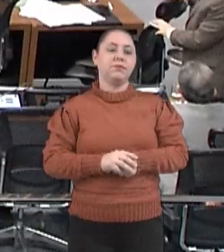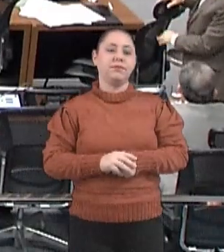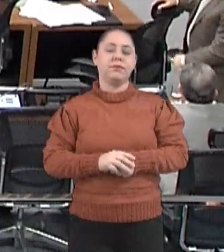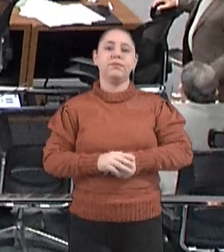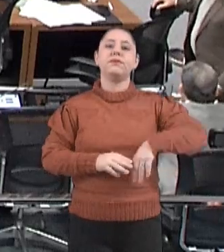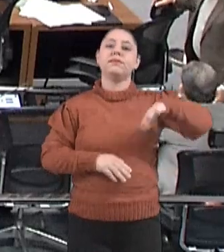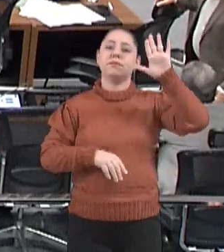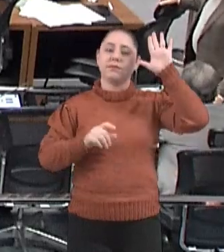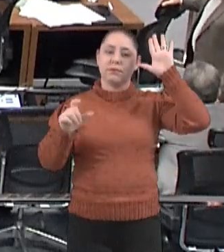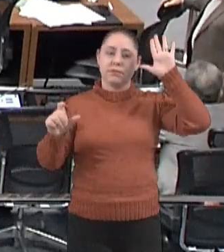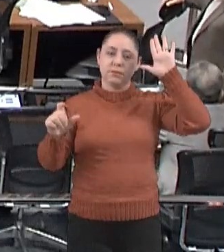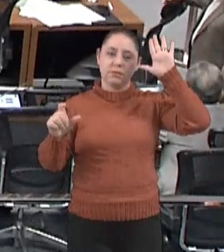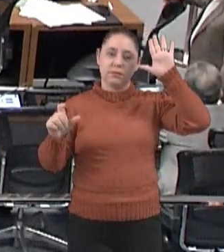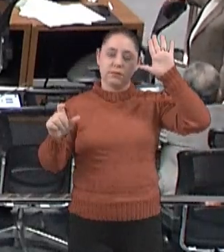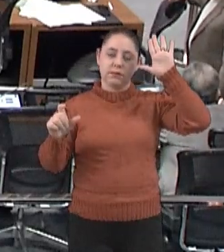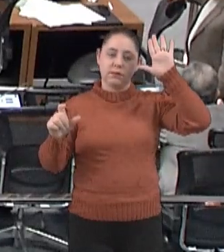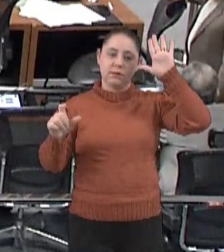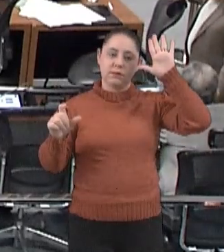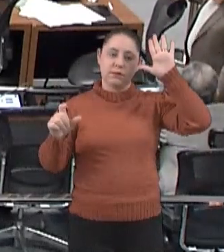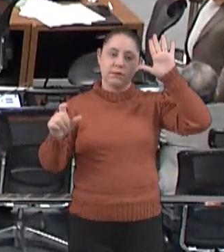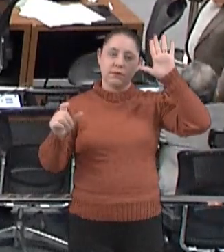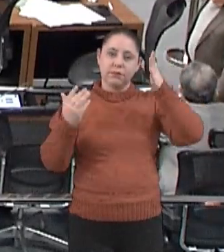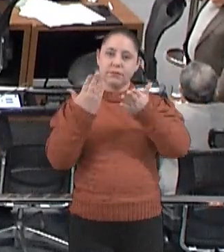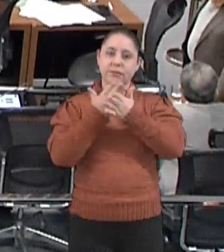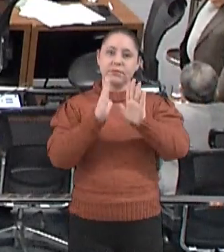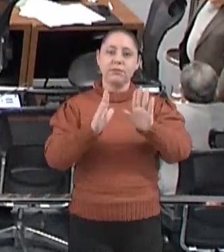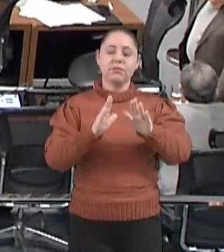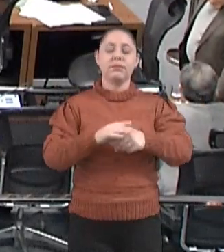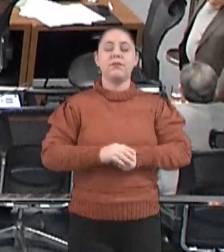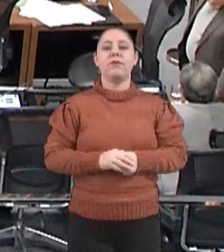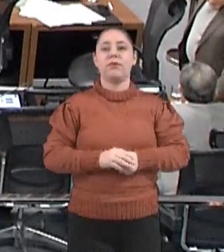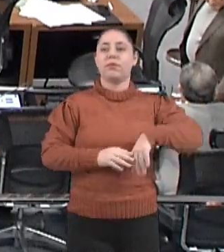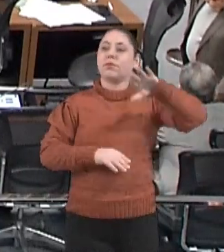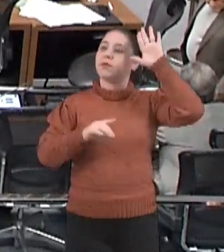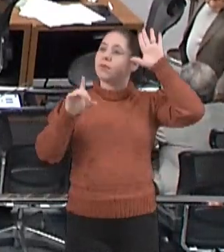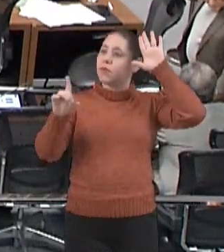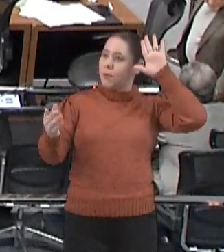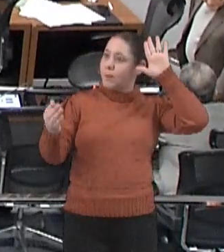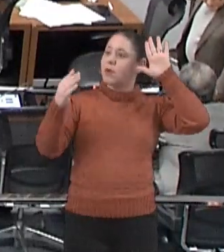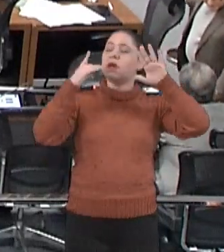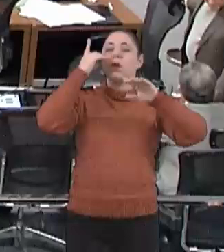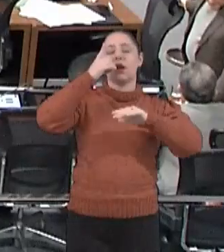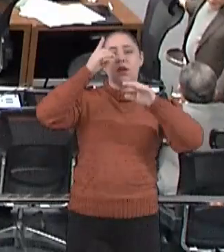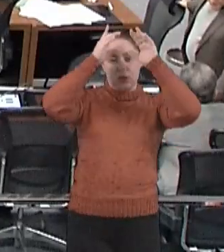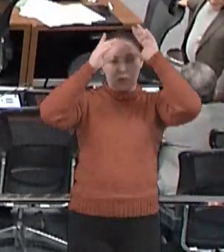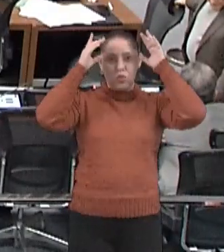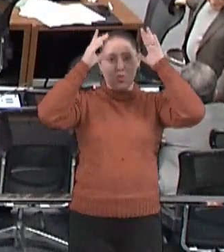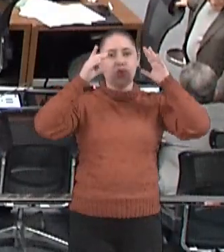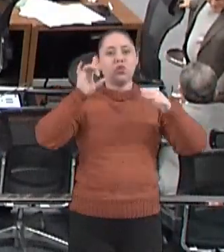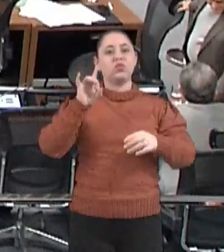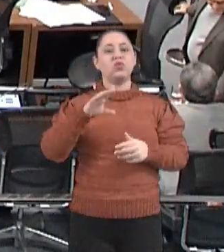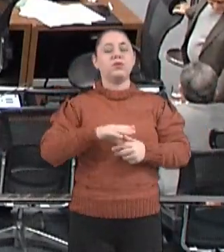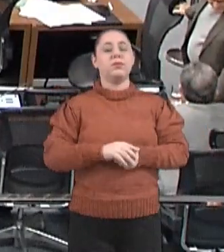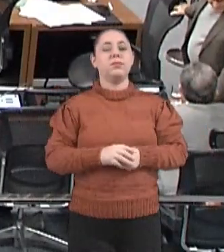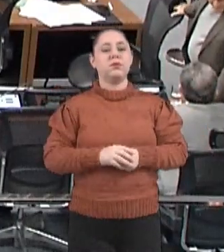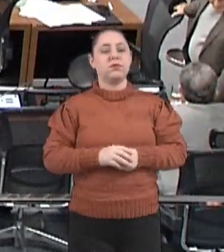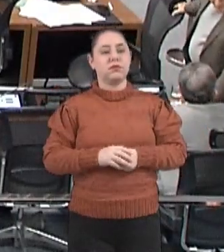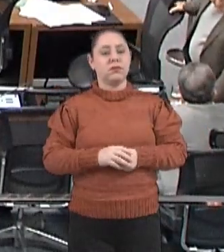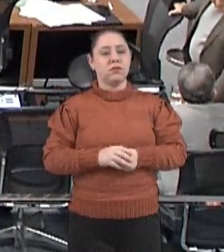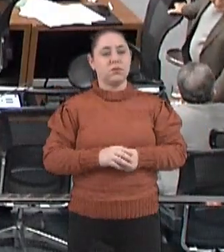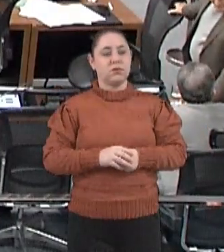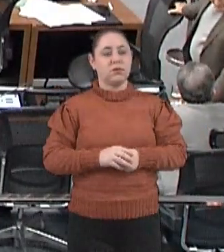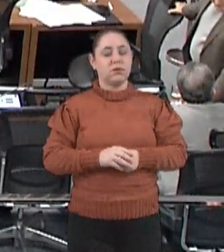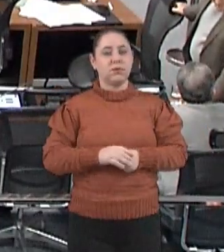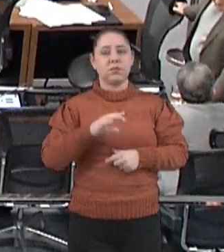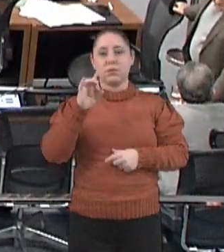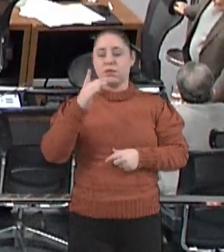Pela ordem, senhor presidente. Encerrado grande expediente. Pela ordem. Pela ordem, deputado Caravina. Não, só para, assim,